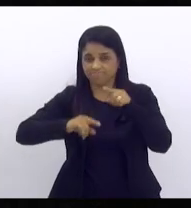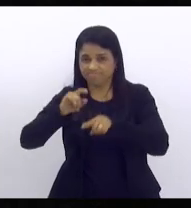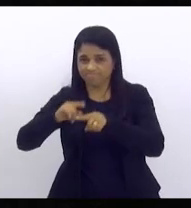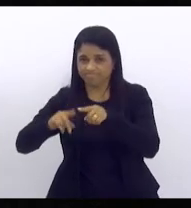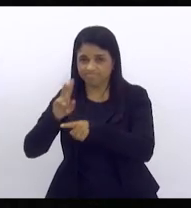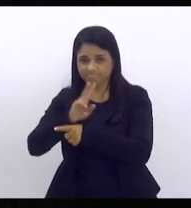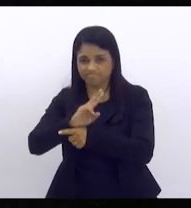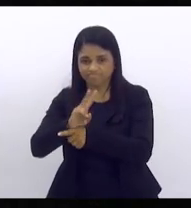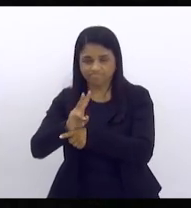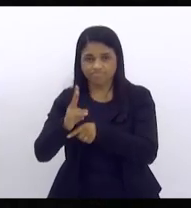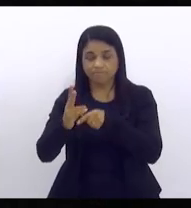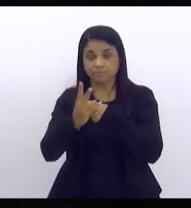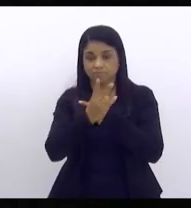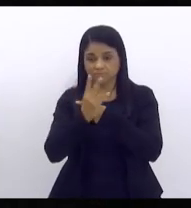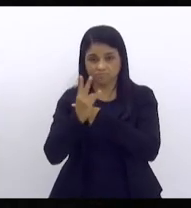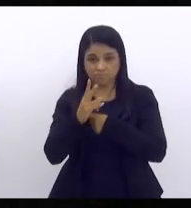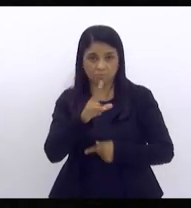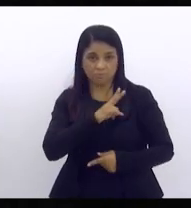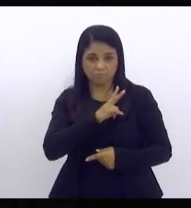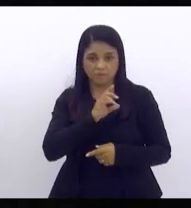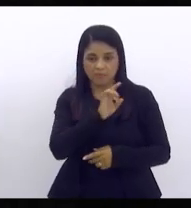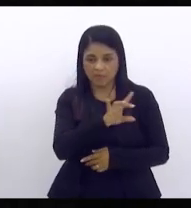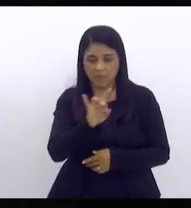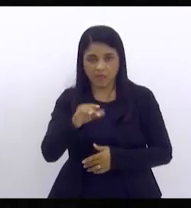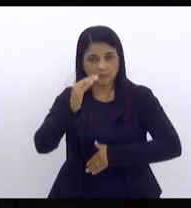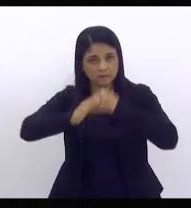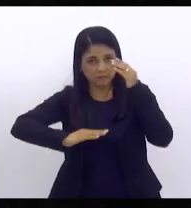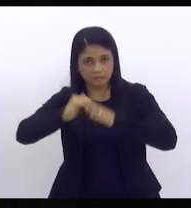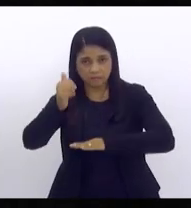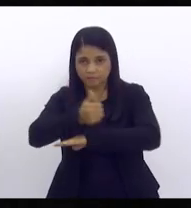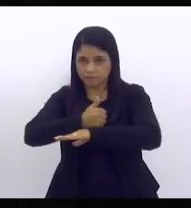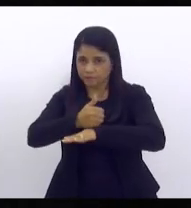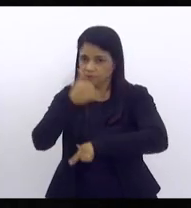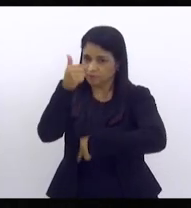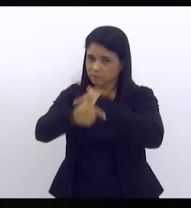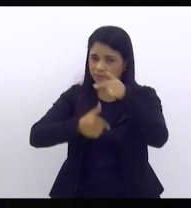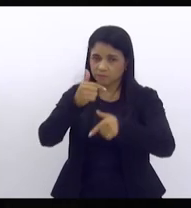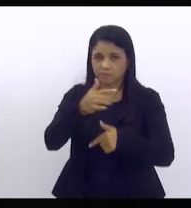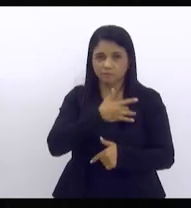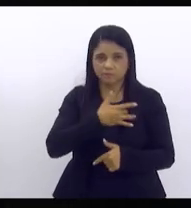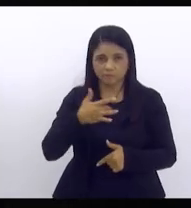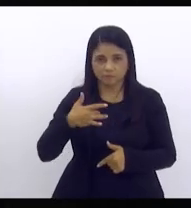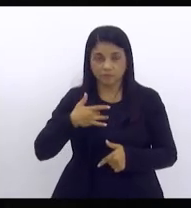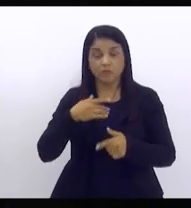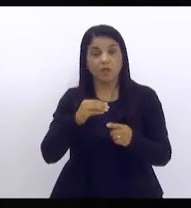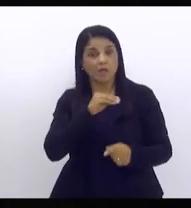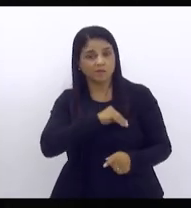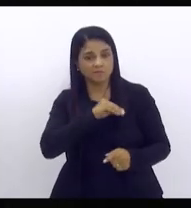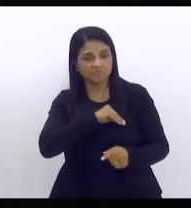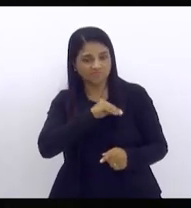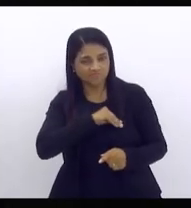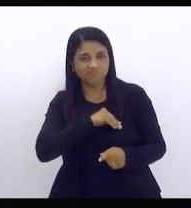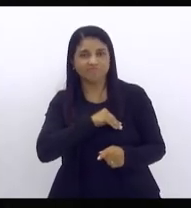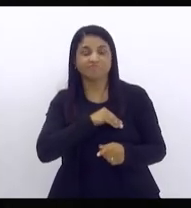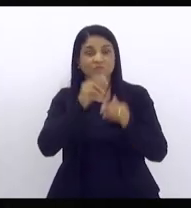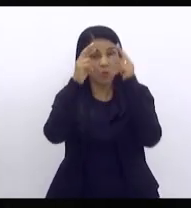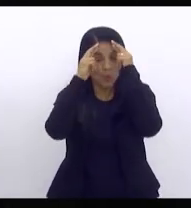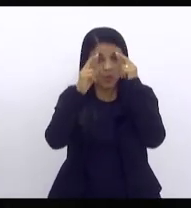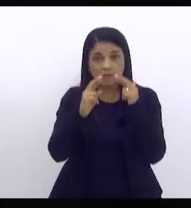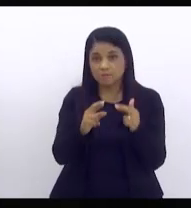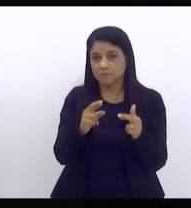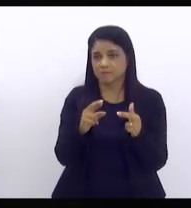proteção individual desses trabalhadores e trabalhadoras, bem como a atualização dos salários, bem como o